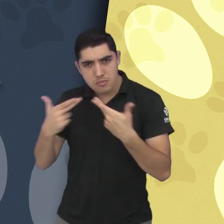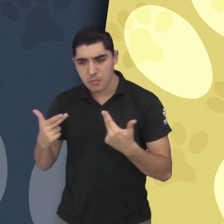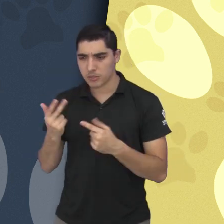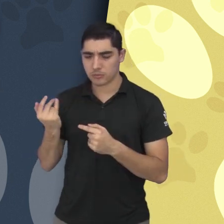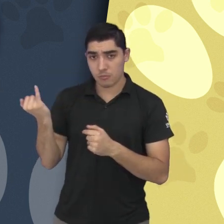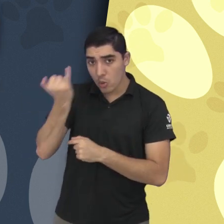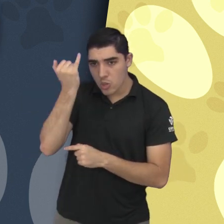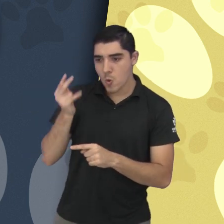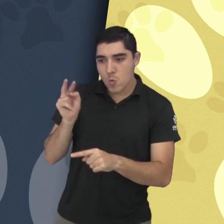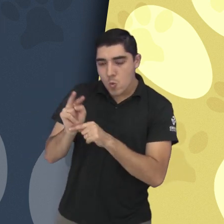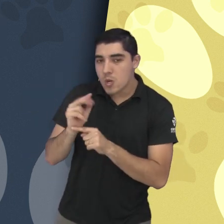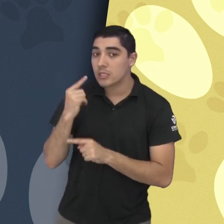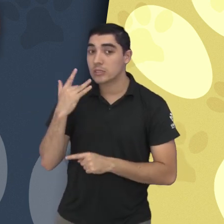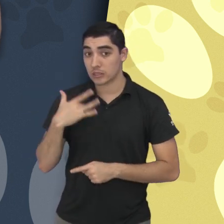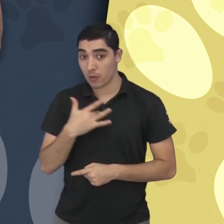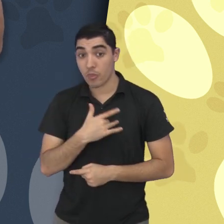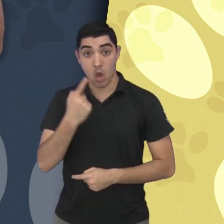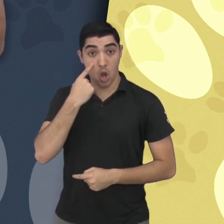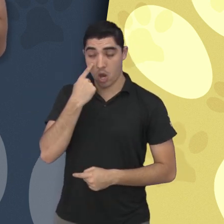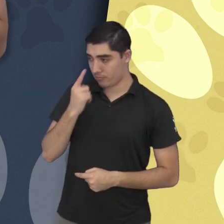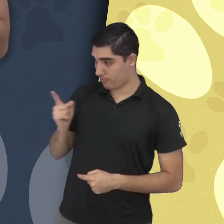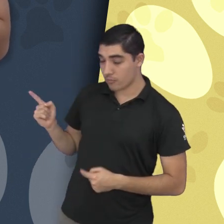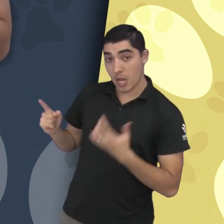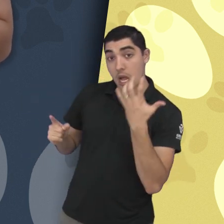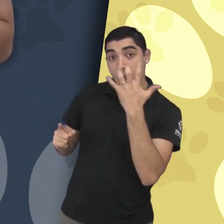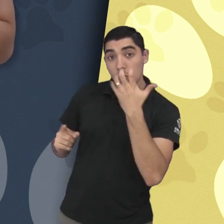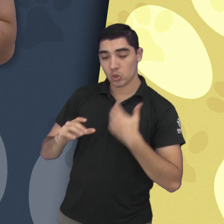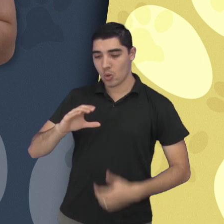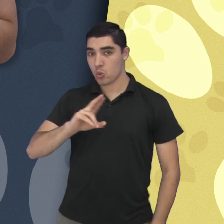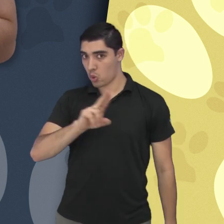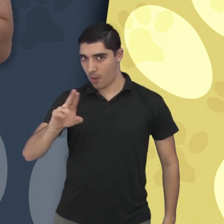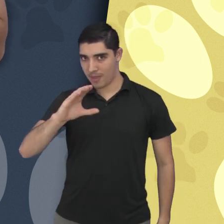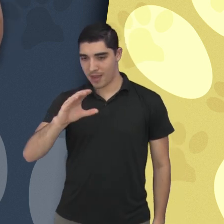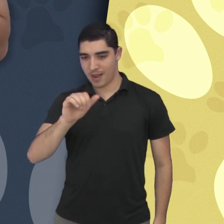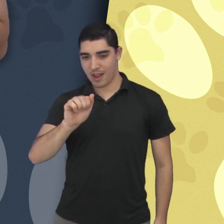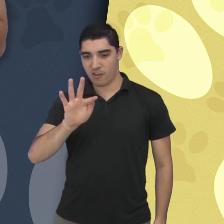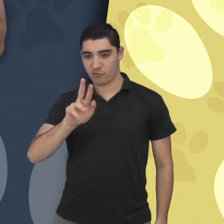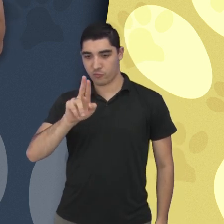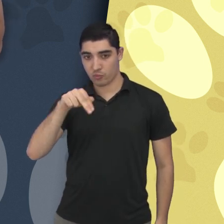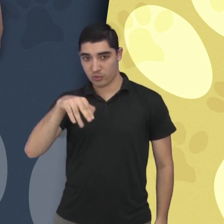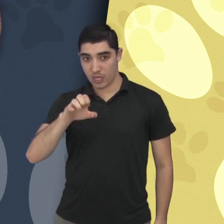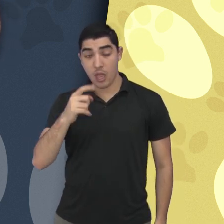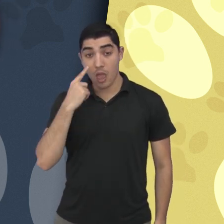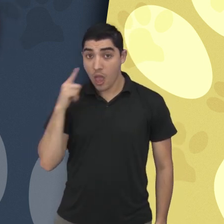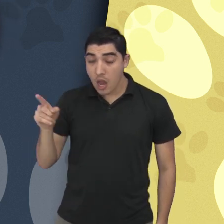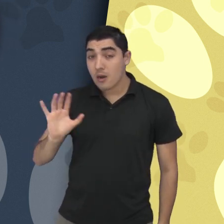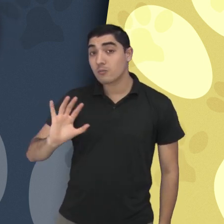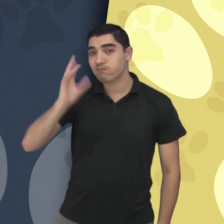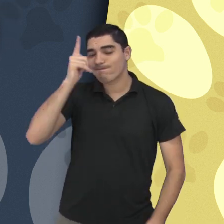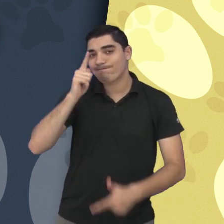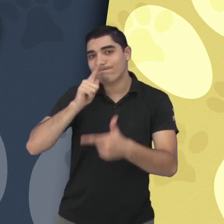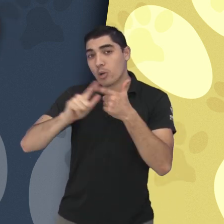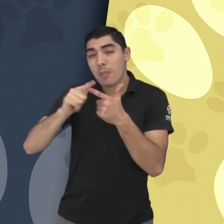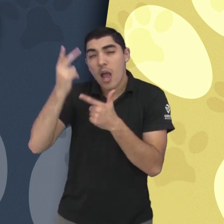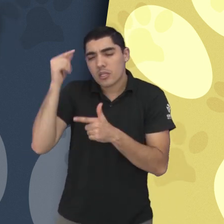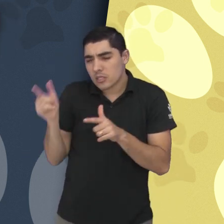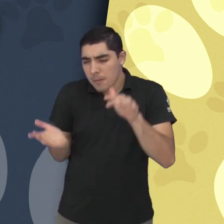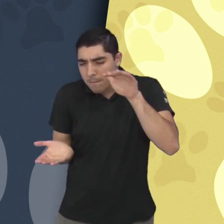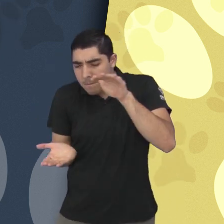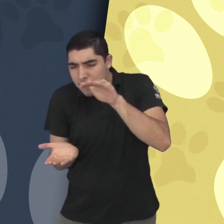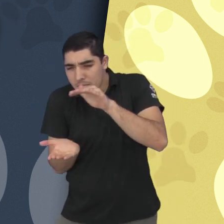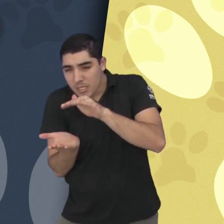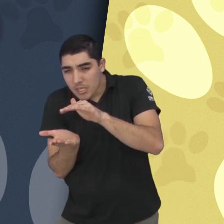evitar problemas sérios, viu? O Cafuné, que é este cachorrinho aqui, ó, teve uma complicação com os dentinhos quando ele ainda era